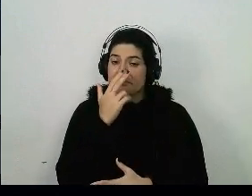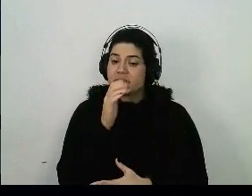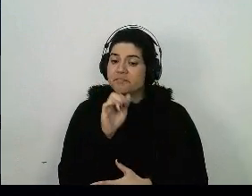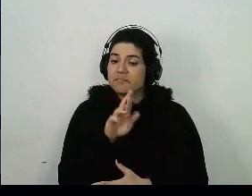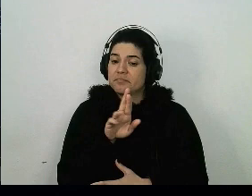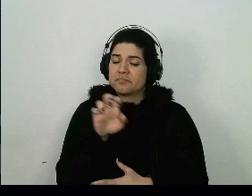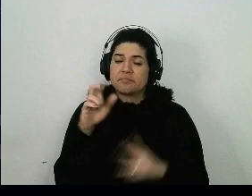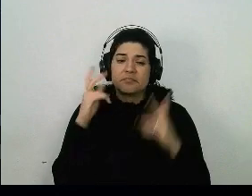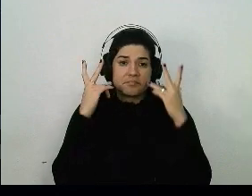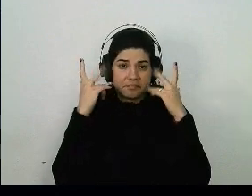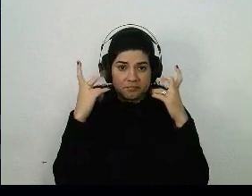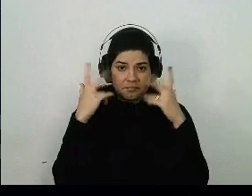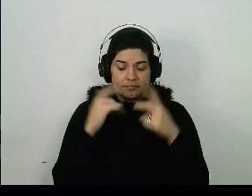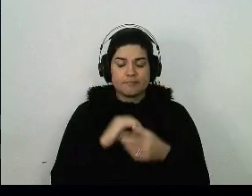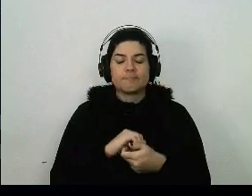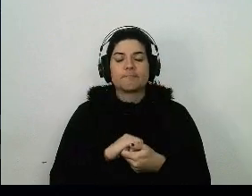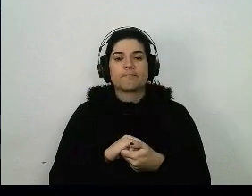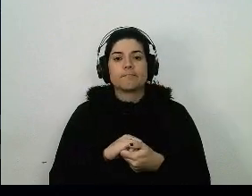Temos